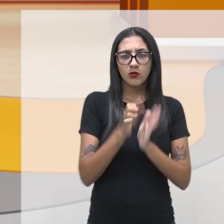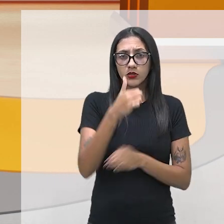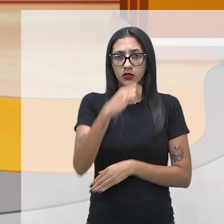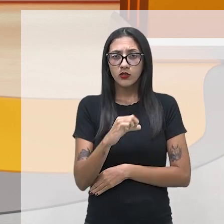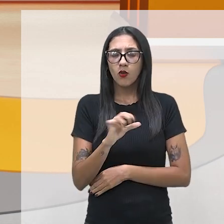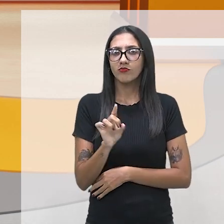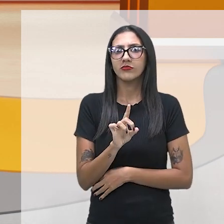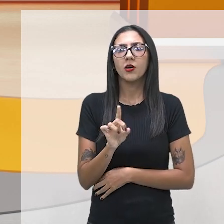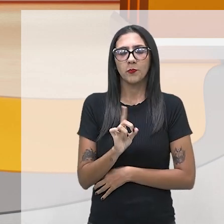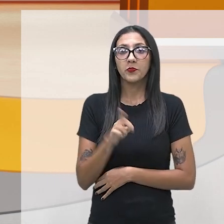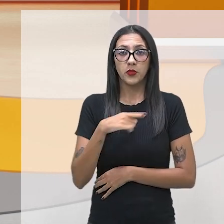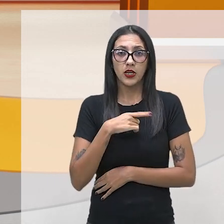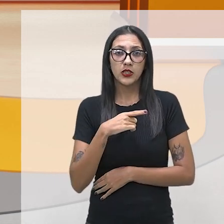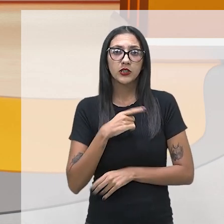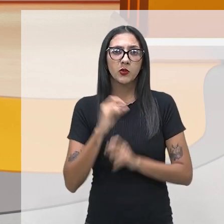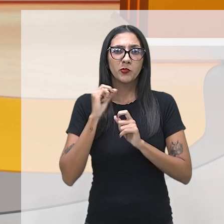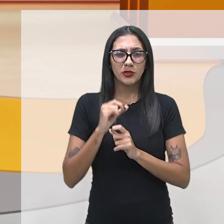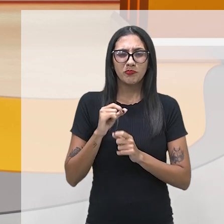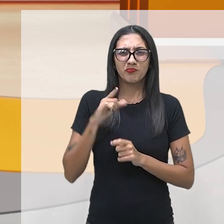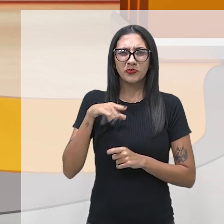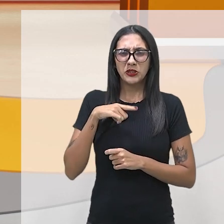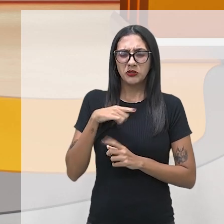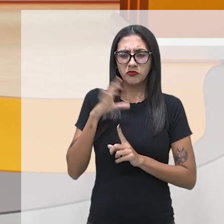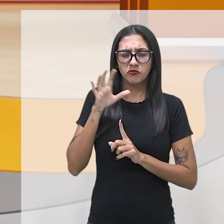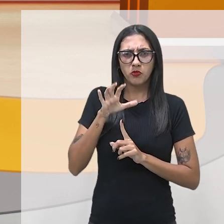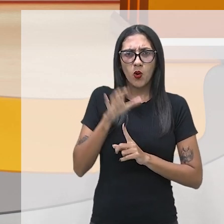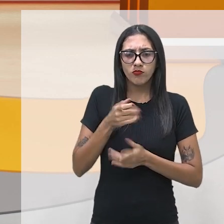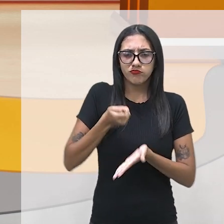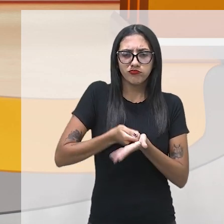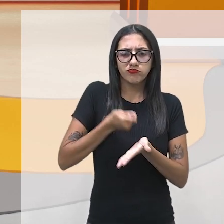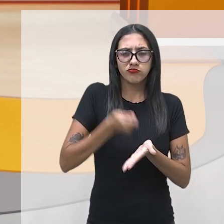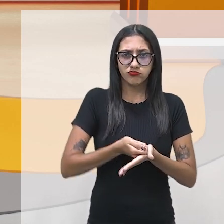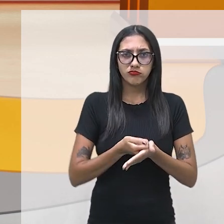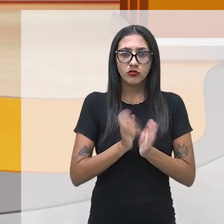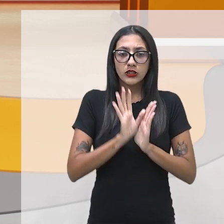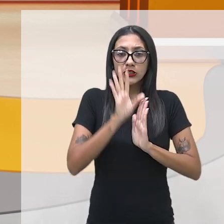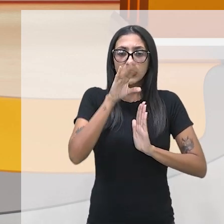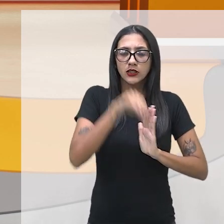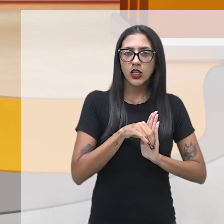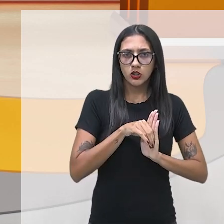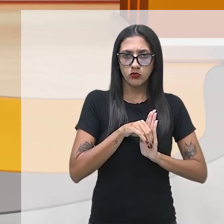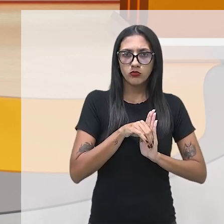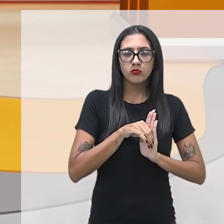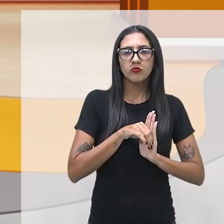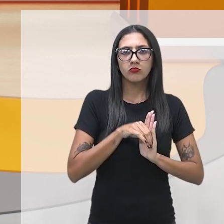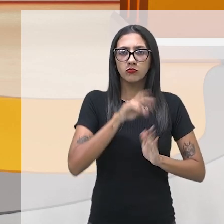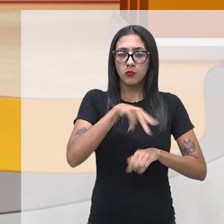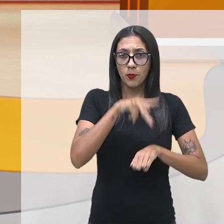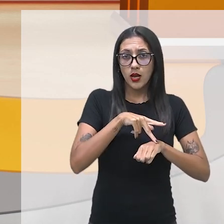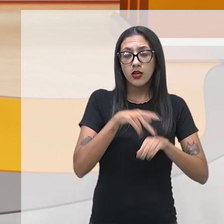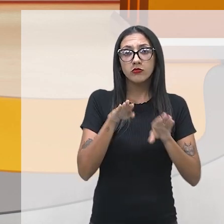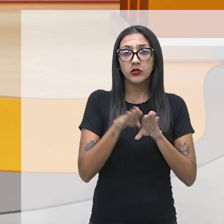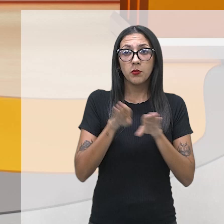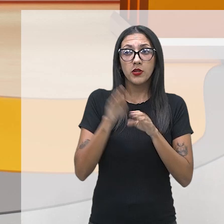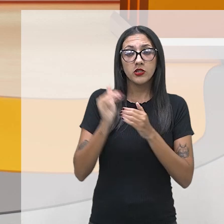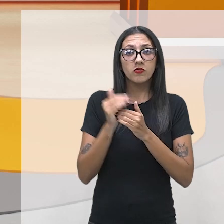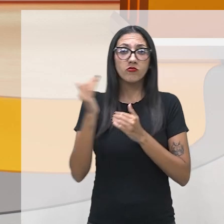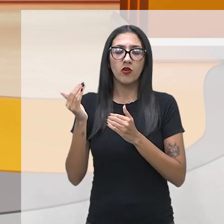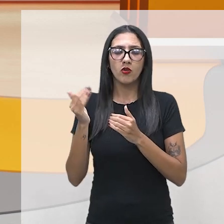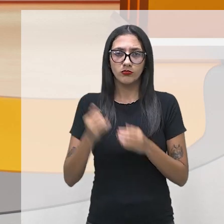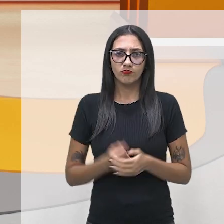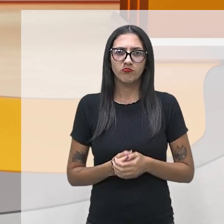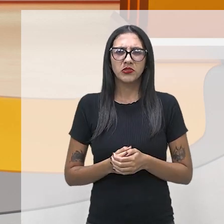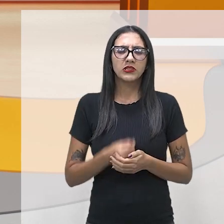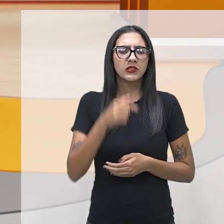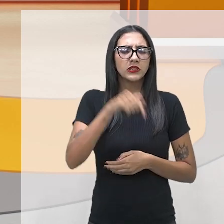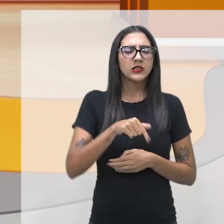XIX. Ele foi fruto de pressões internas e externas. Interna de quem,